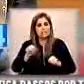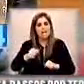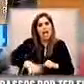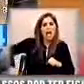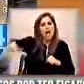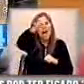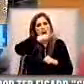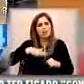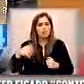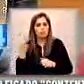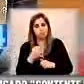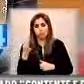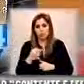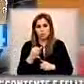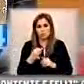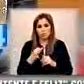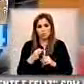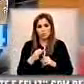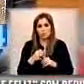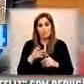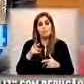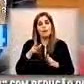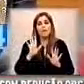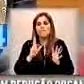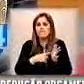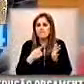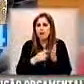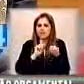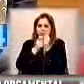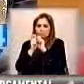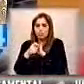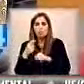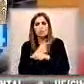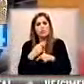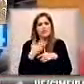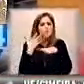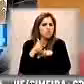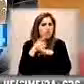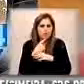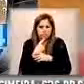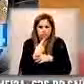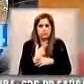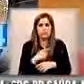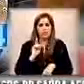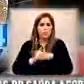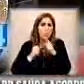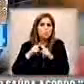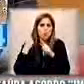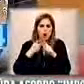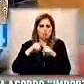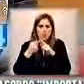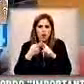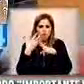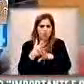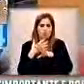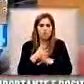tem, de facto, muitas áreas que precisam de ser recuperadas. Muitos incêndios passam pela área metropolitana do Porto todos os anos. Uma área